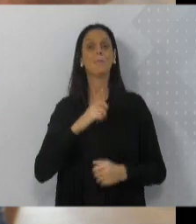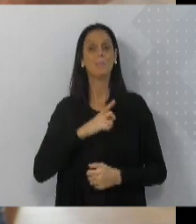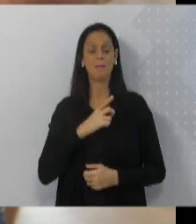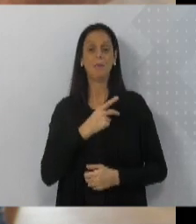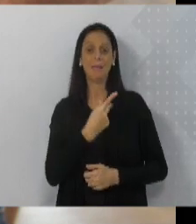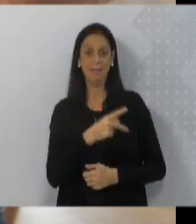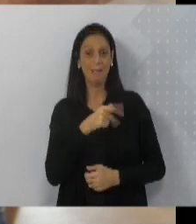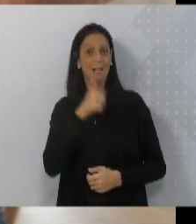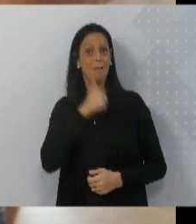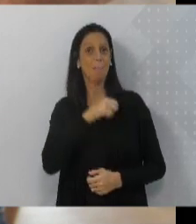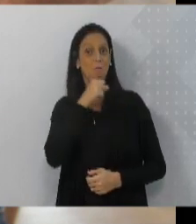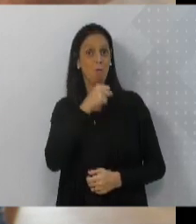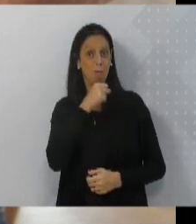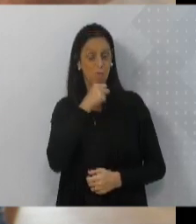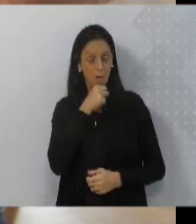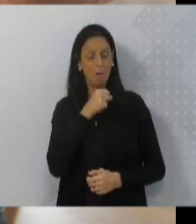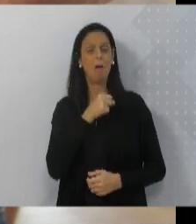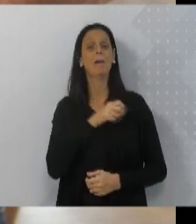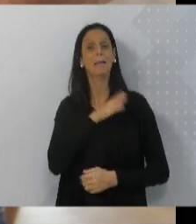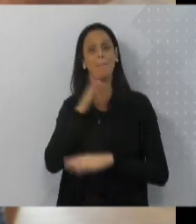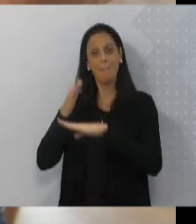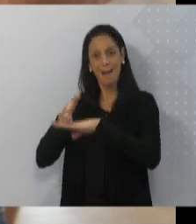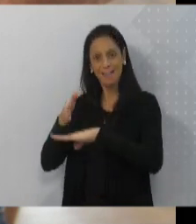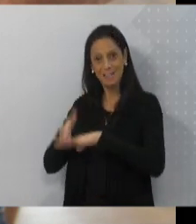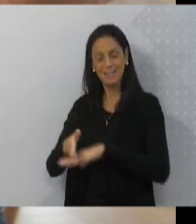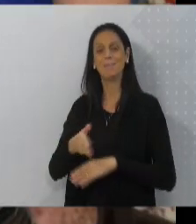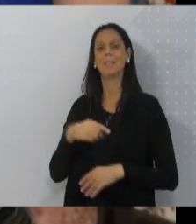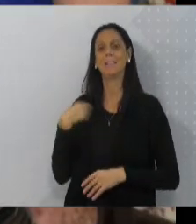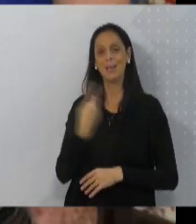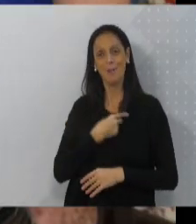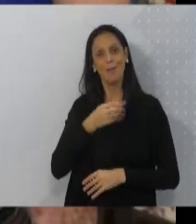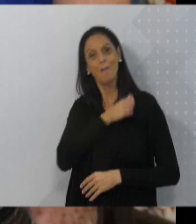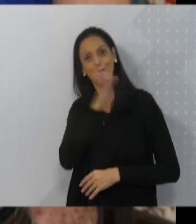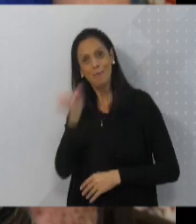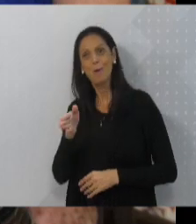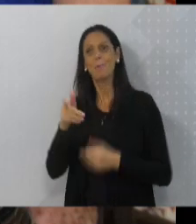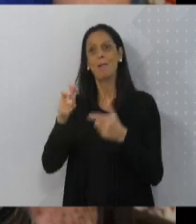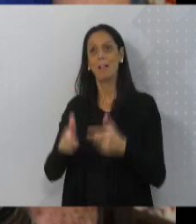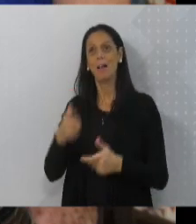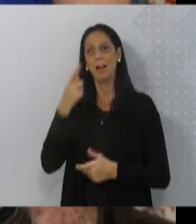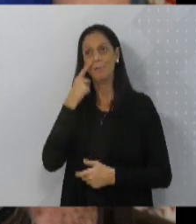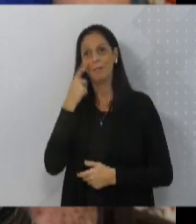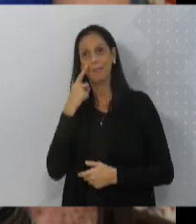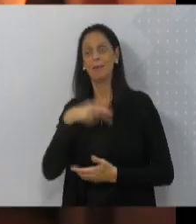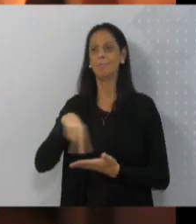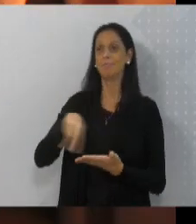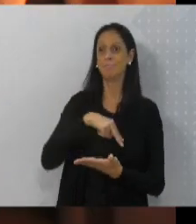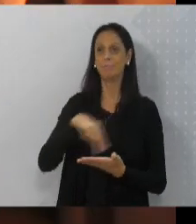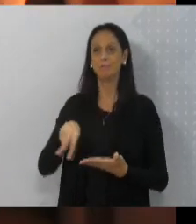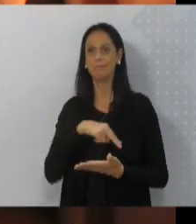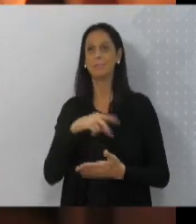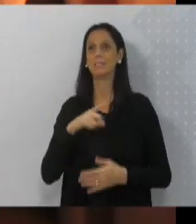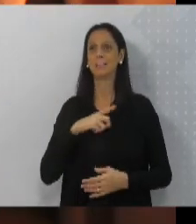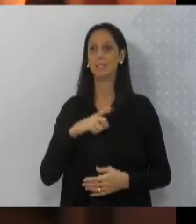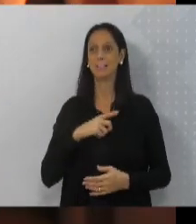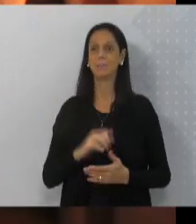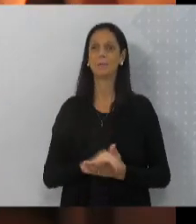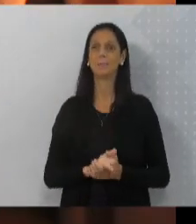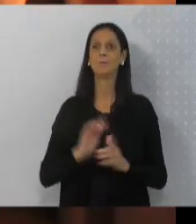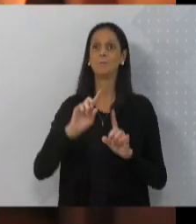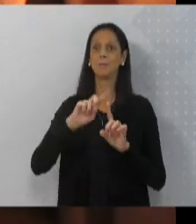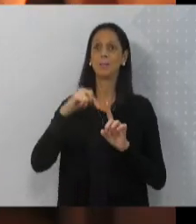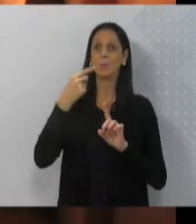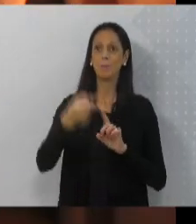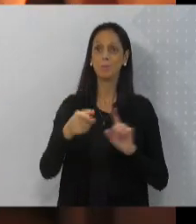dona Tina. Então tivemos a oportunidade de acompanhar ontem a tarde dançante e depois também, vereadora